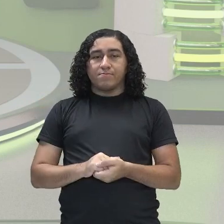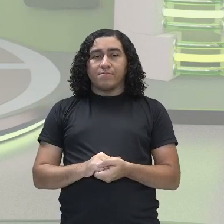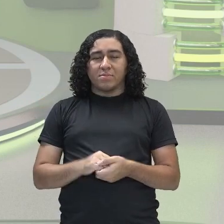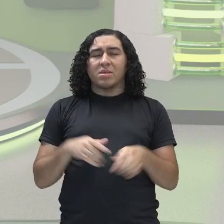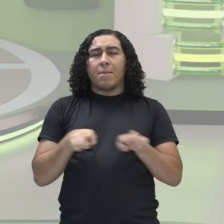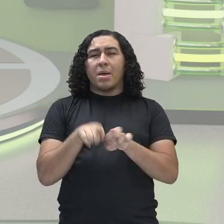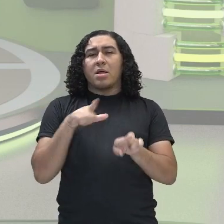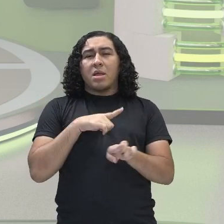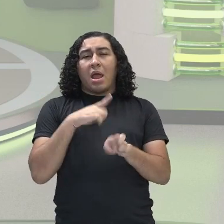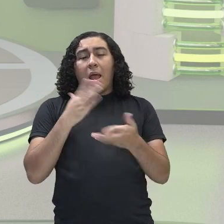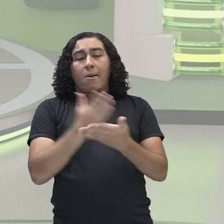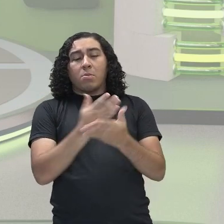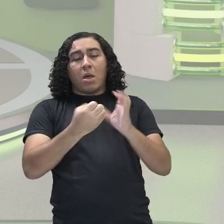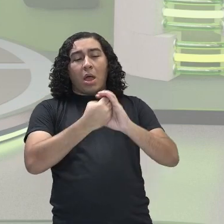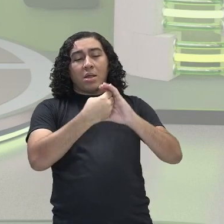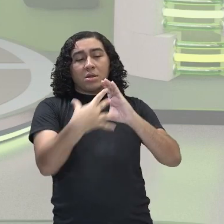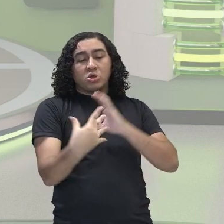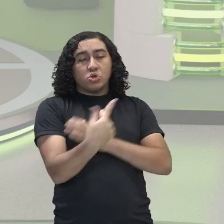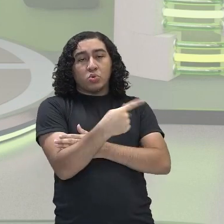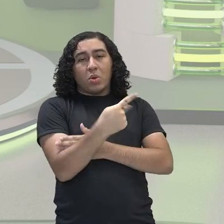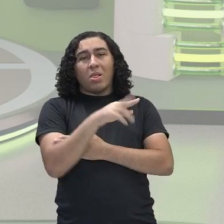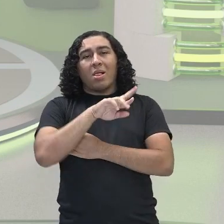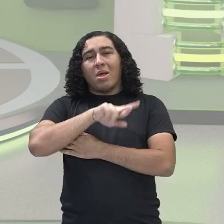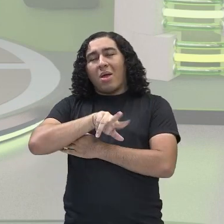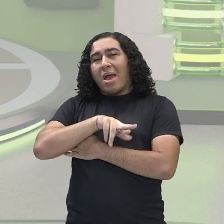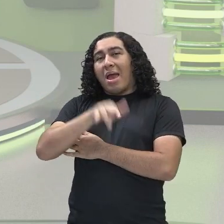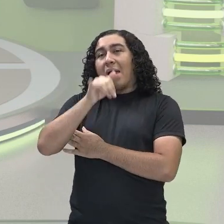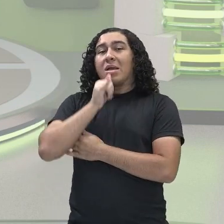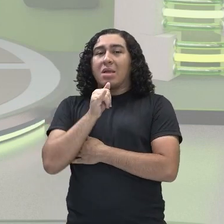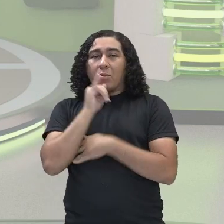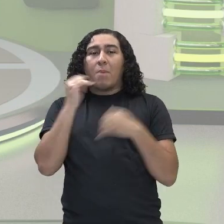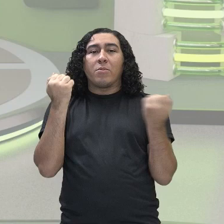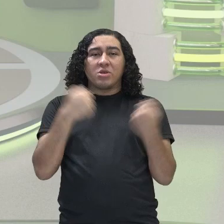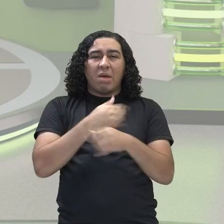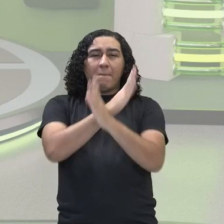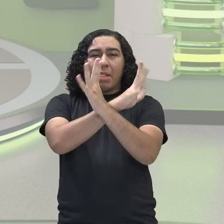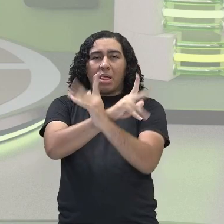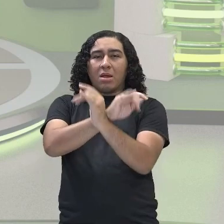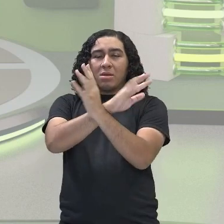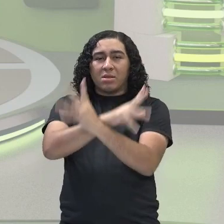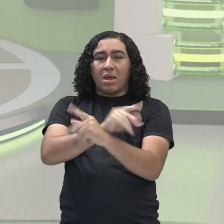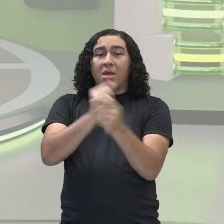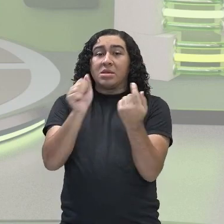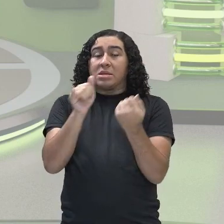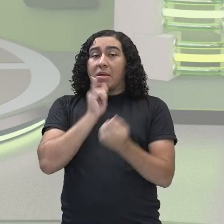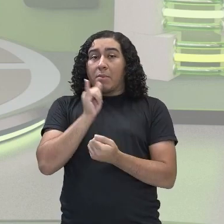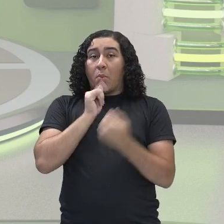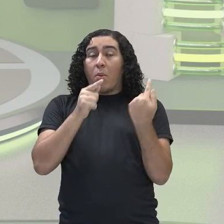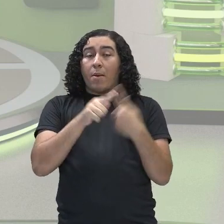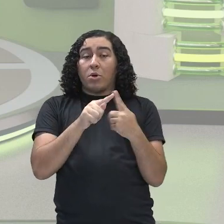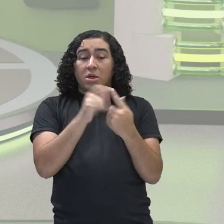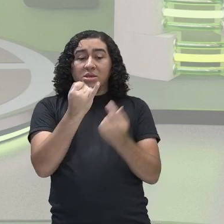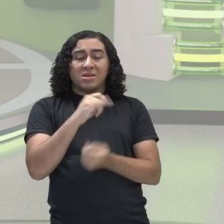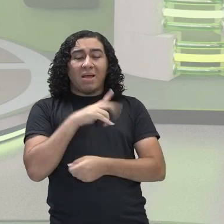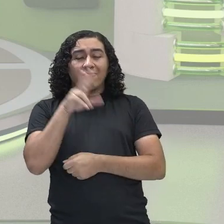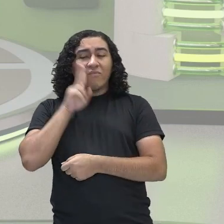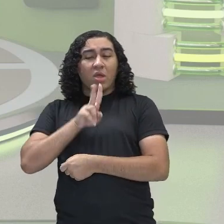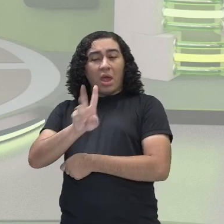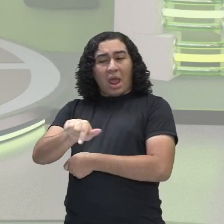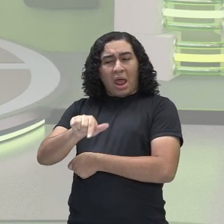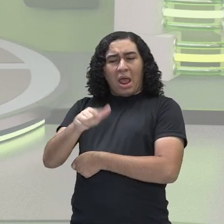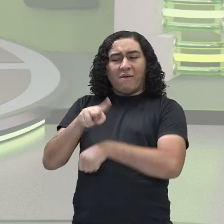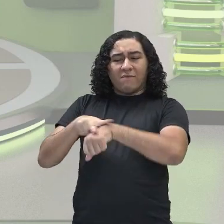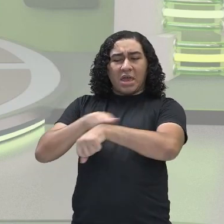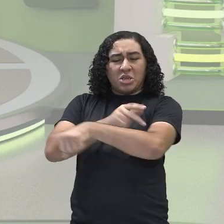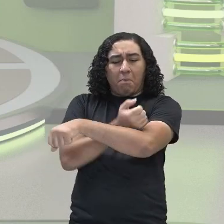algumas especificidades, né? Não daria para colocar eles no grupo de plantas, por exemplo. Por mais que você observe uma alga e ache, né,